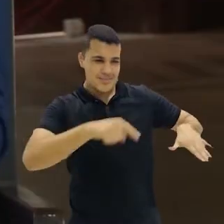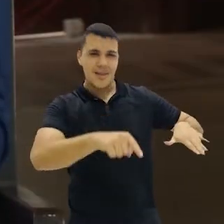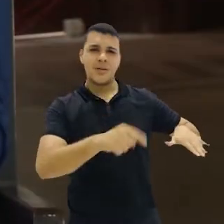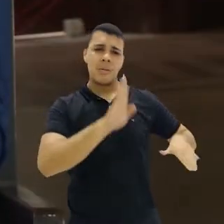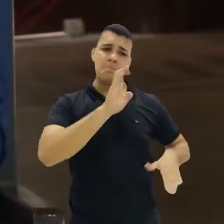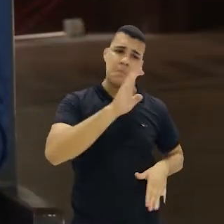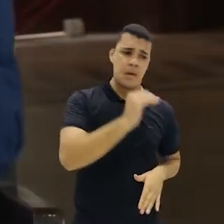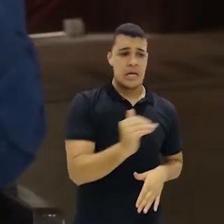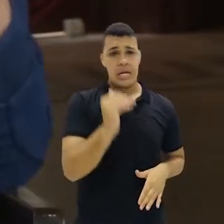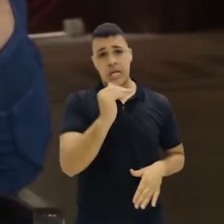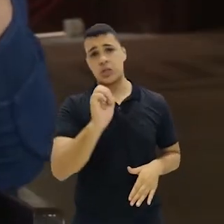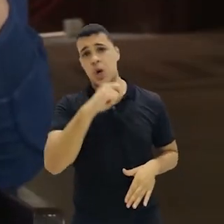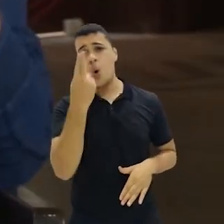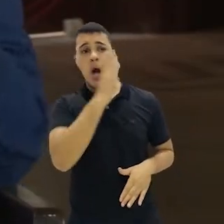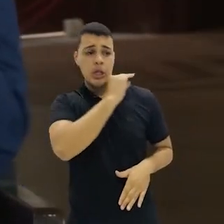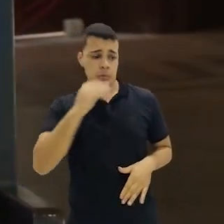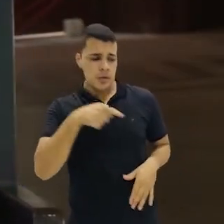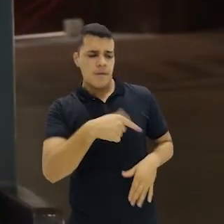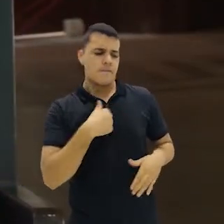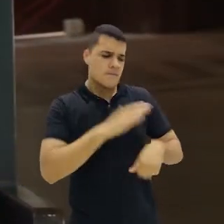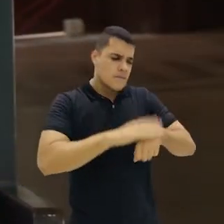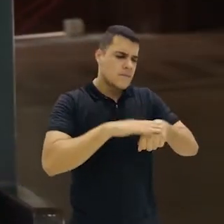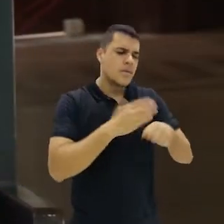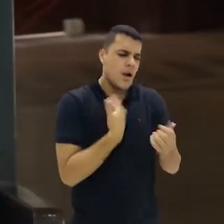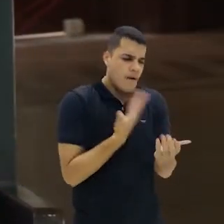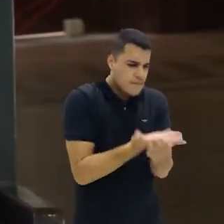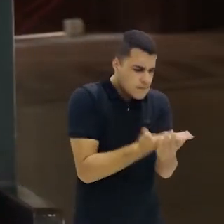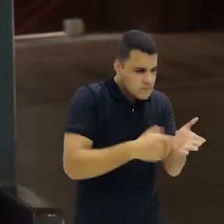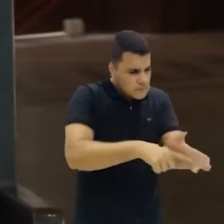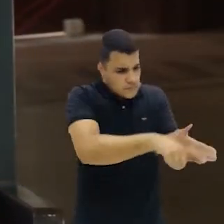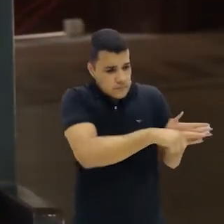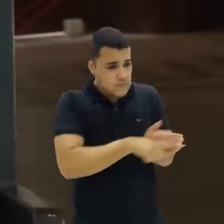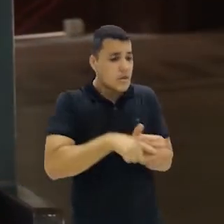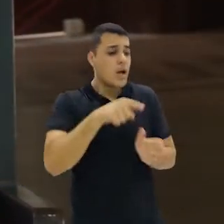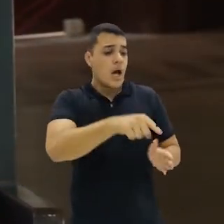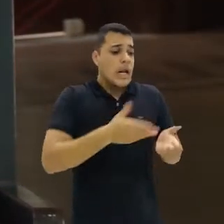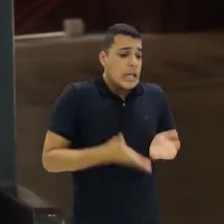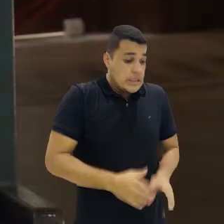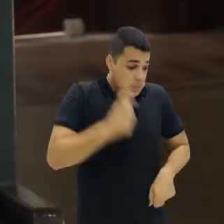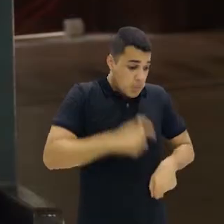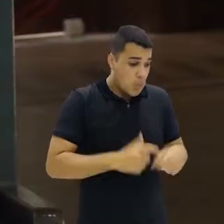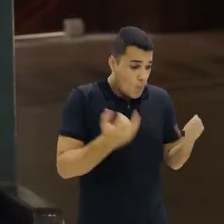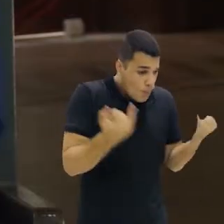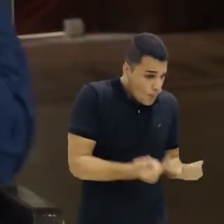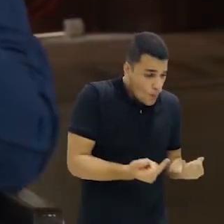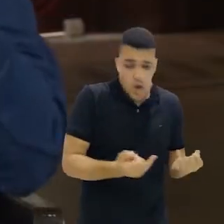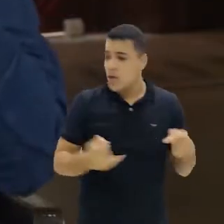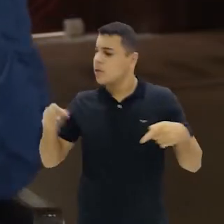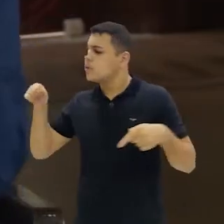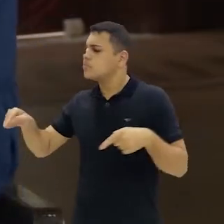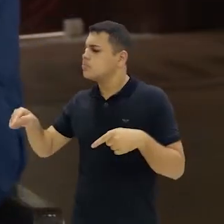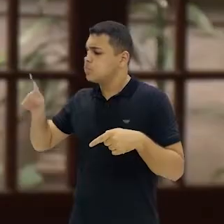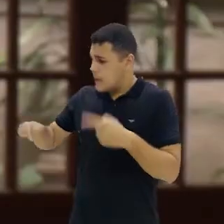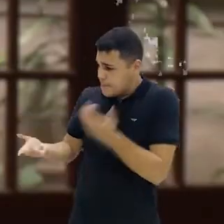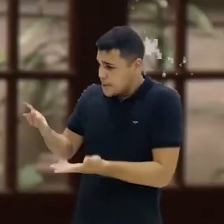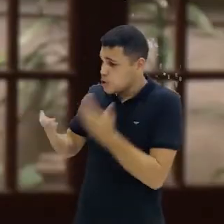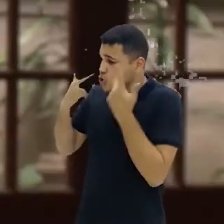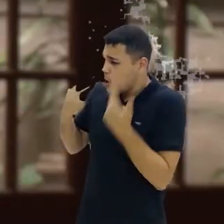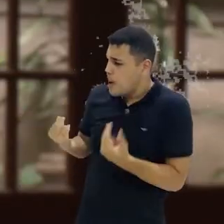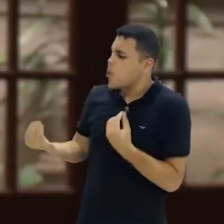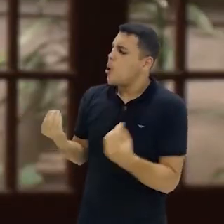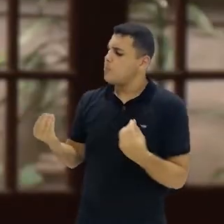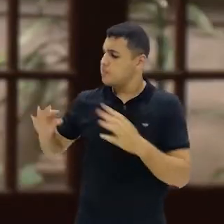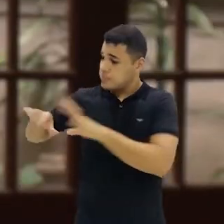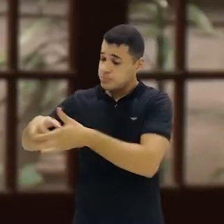tiveram ao nascimento e o acompanhamento durante o primeiro ano de vida desses bebês, em que eu compararia os